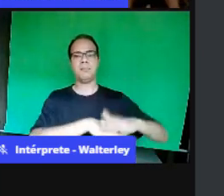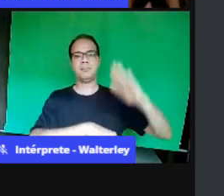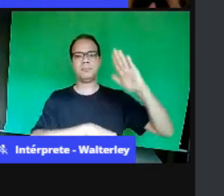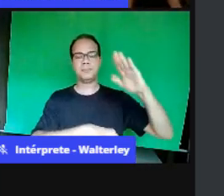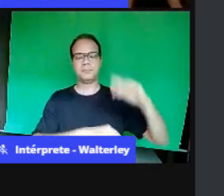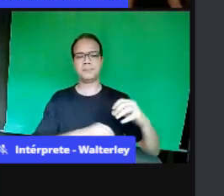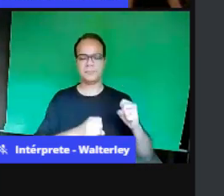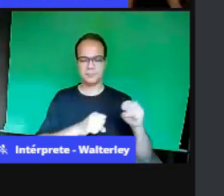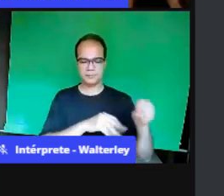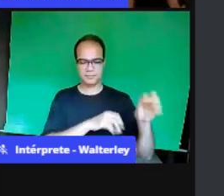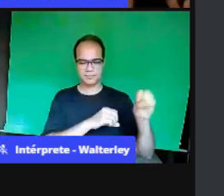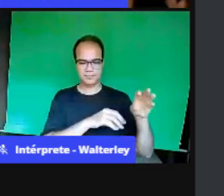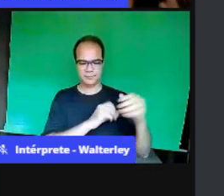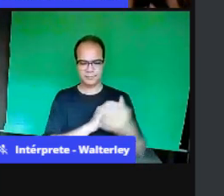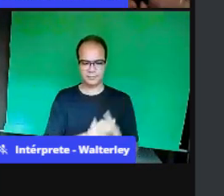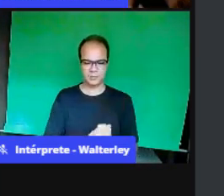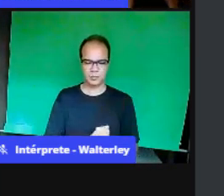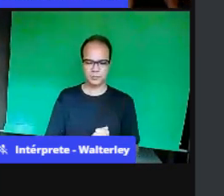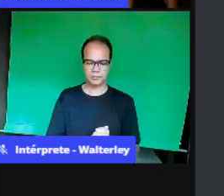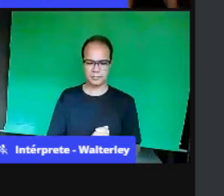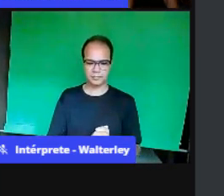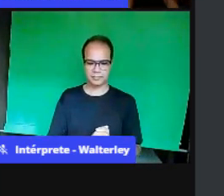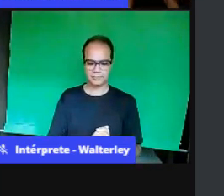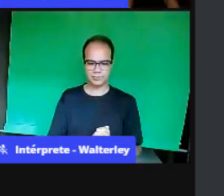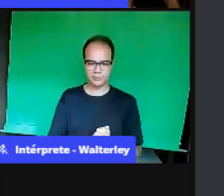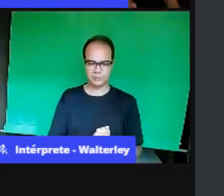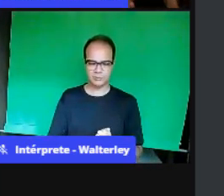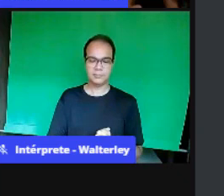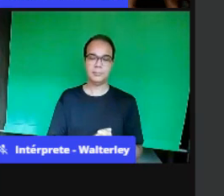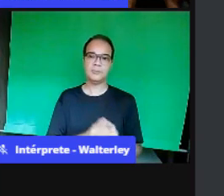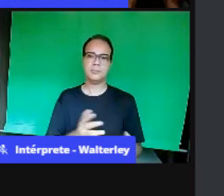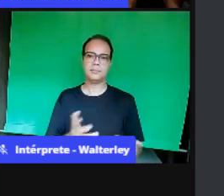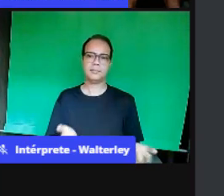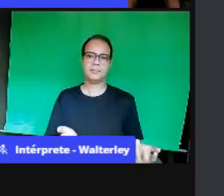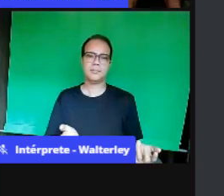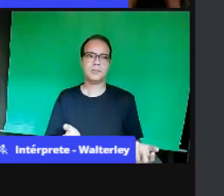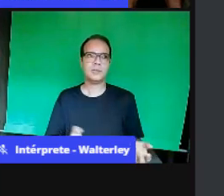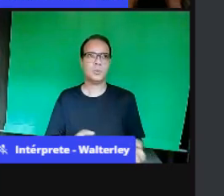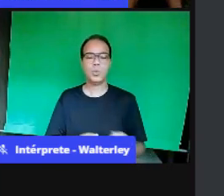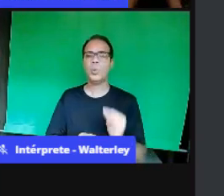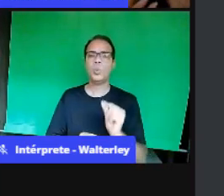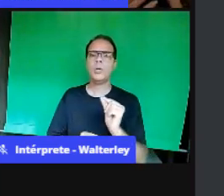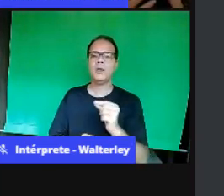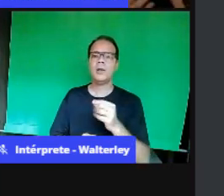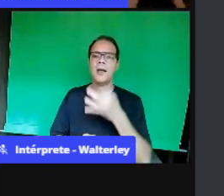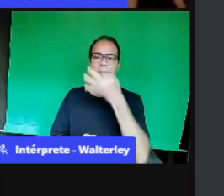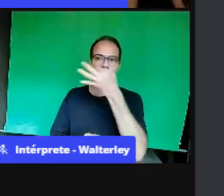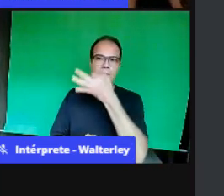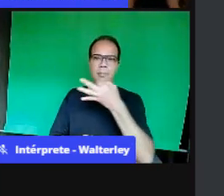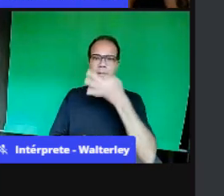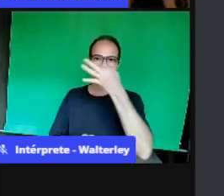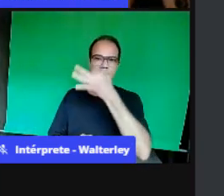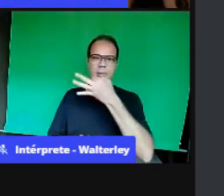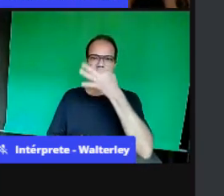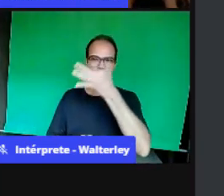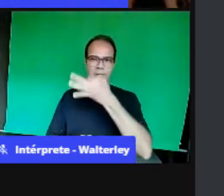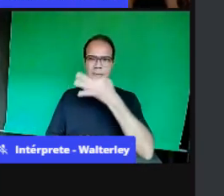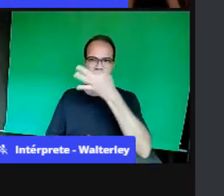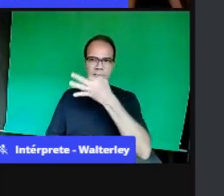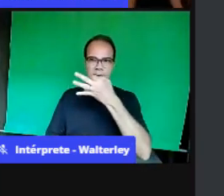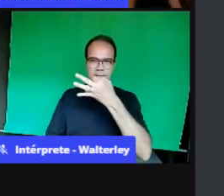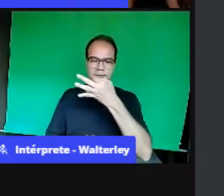vamos lá. Comunicação oral e aspectos sociais. Isso é muito importante. Na educação